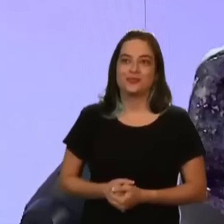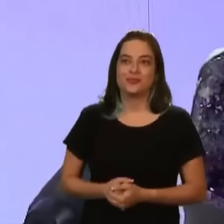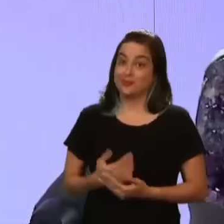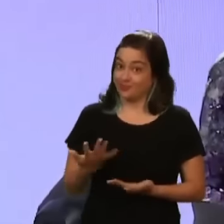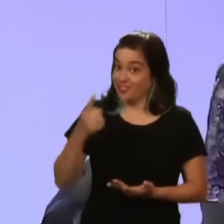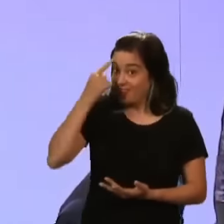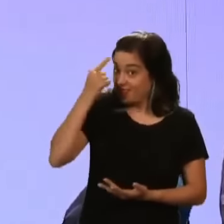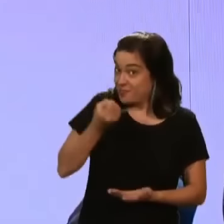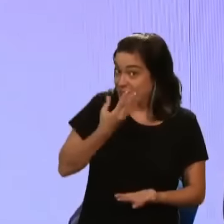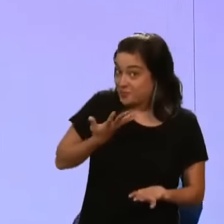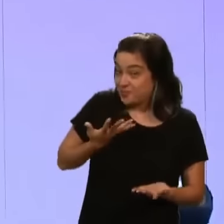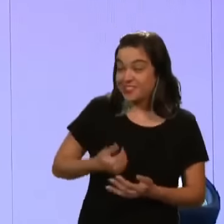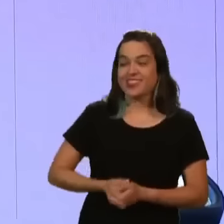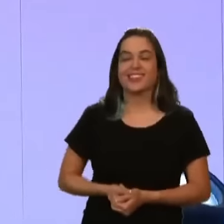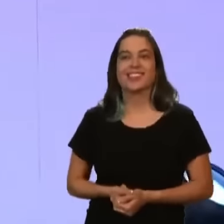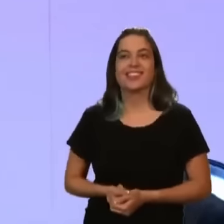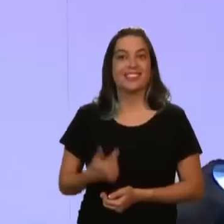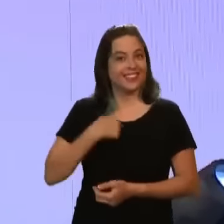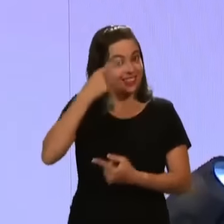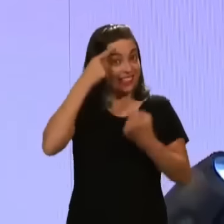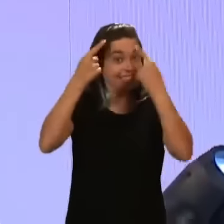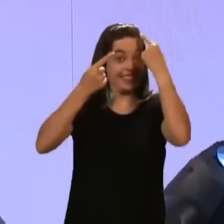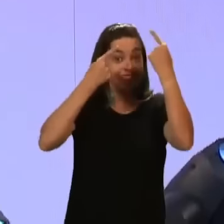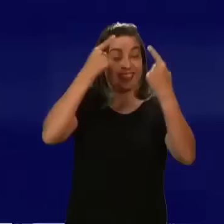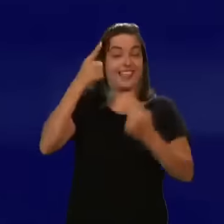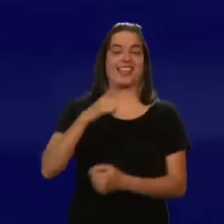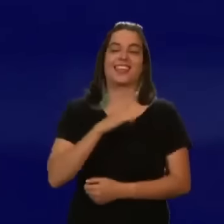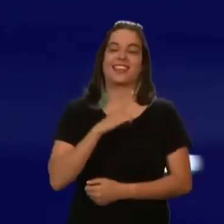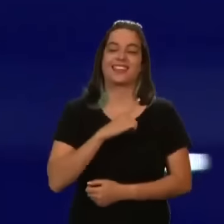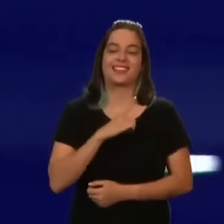Gostou da ideia, gente? Eu sou cheia de ideias.